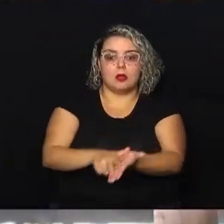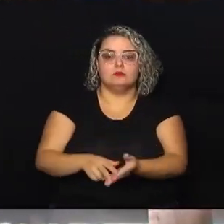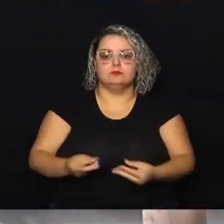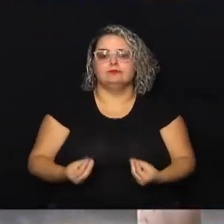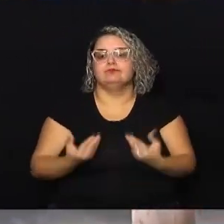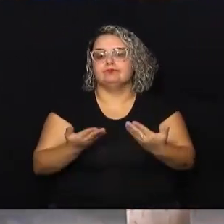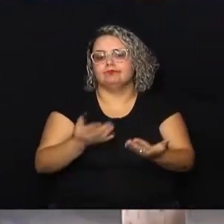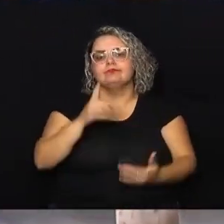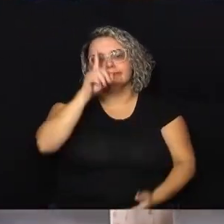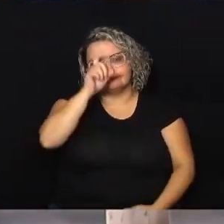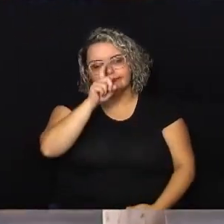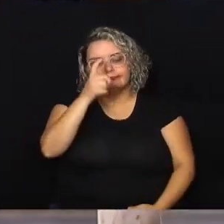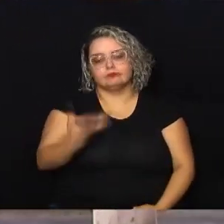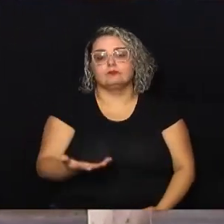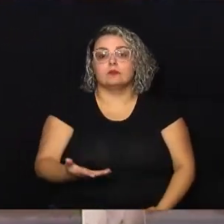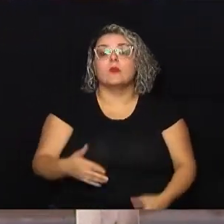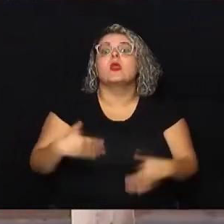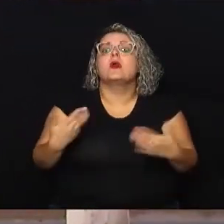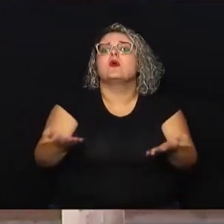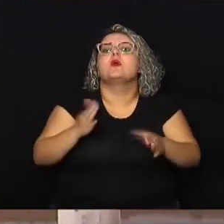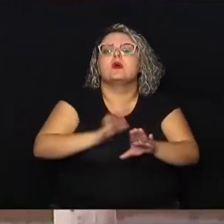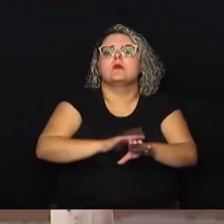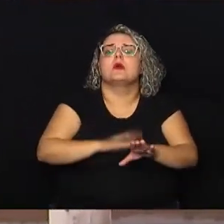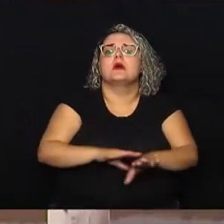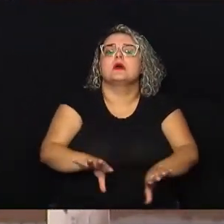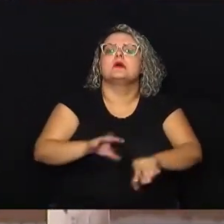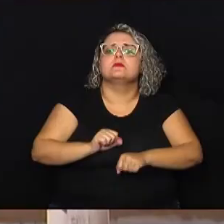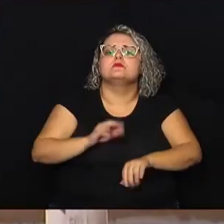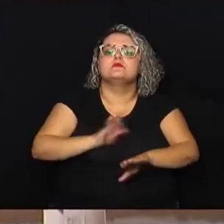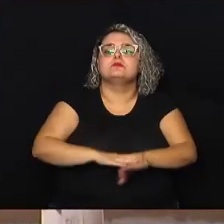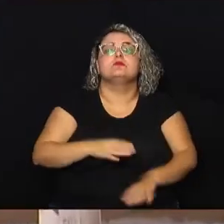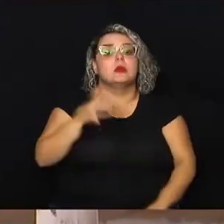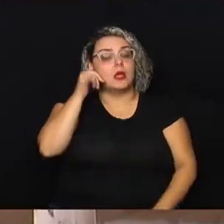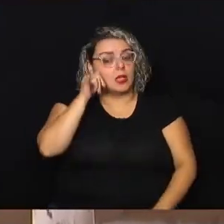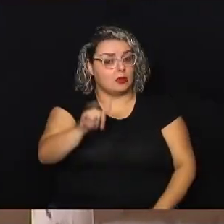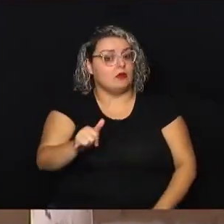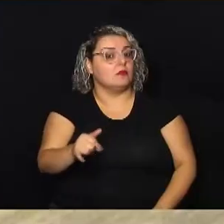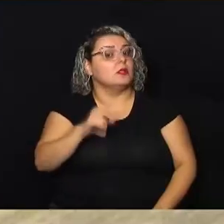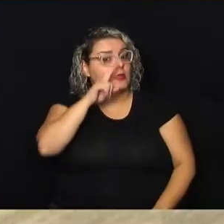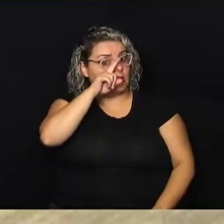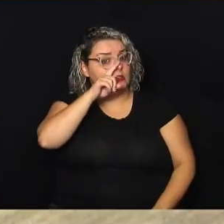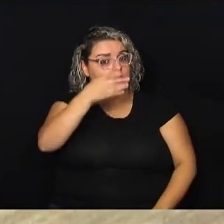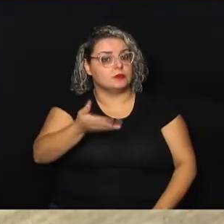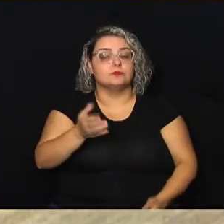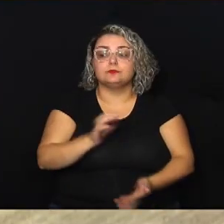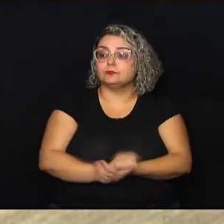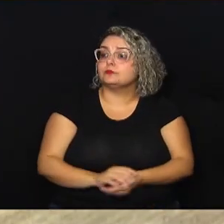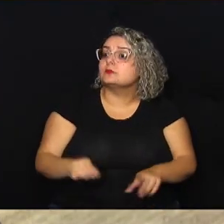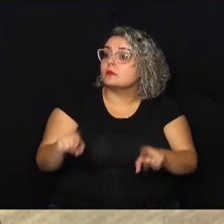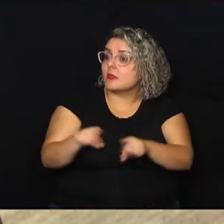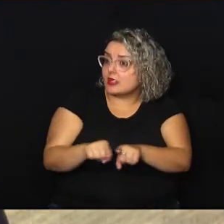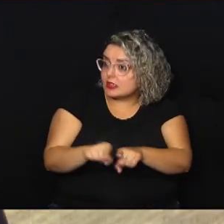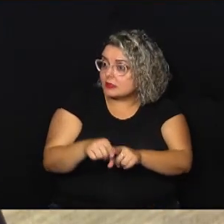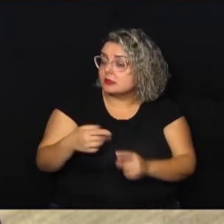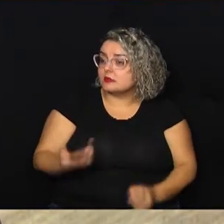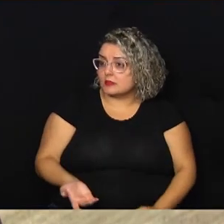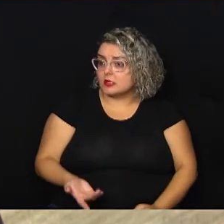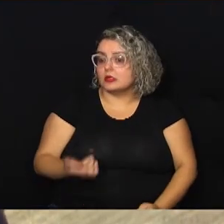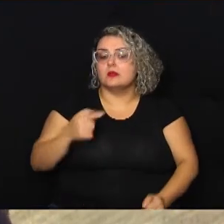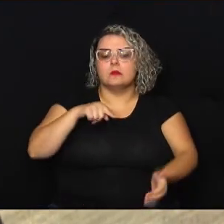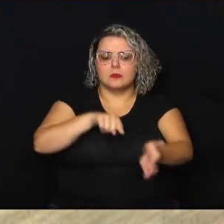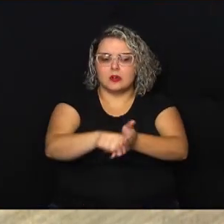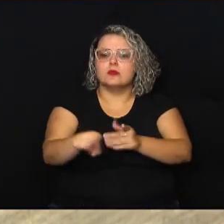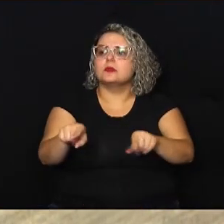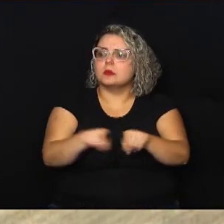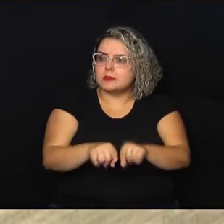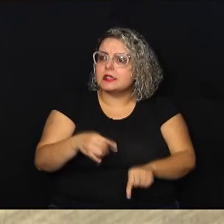esses hospitais e que medidas estão sendo tomadas para evitar este risco. Inclusive, questionamos